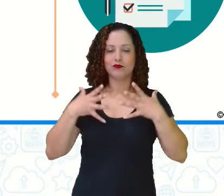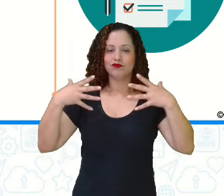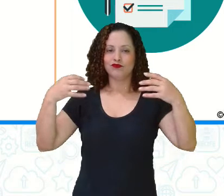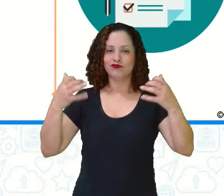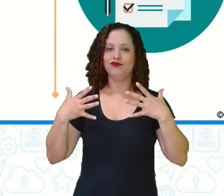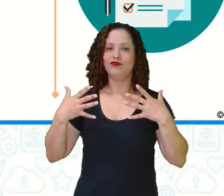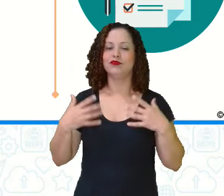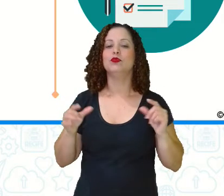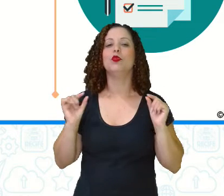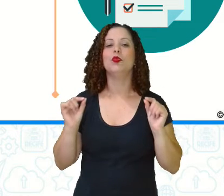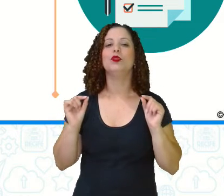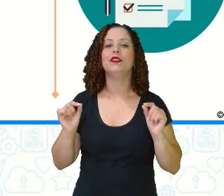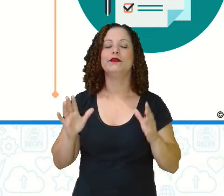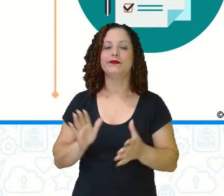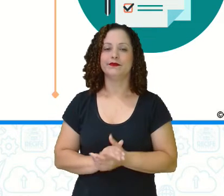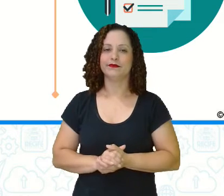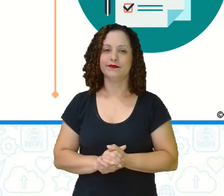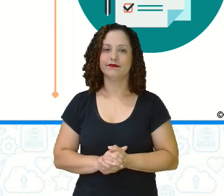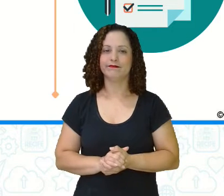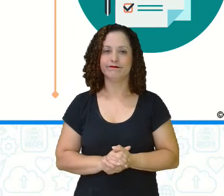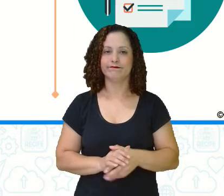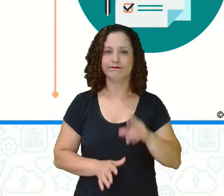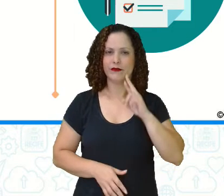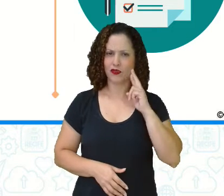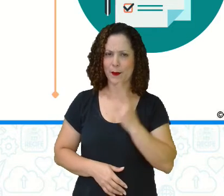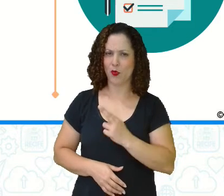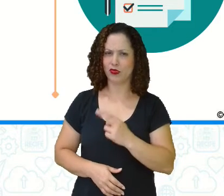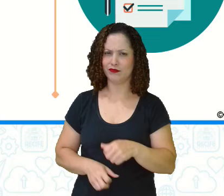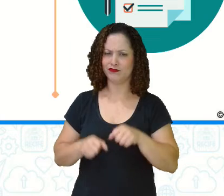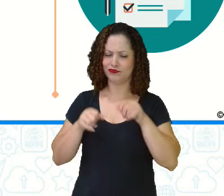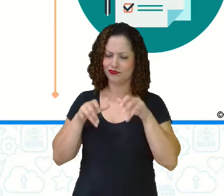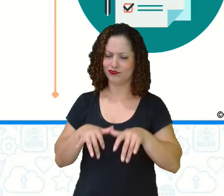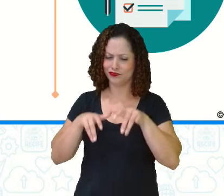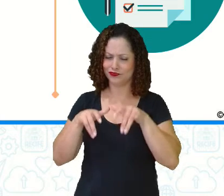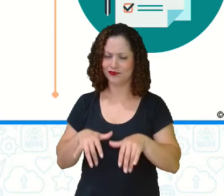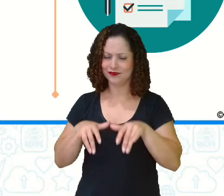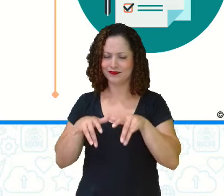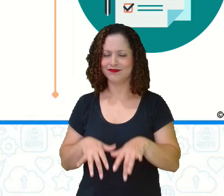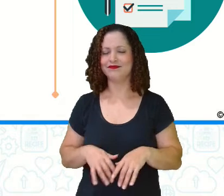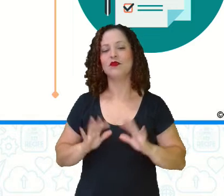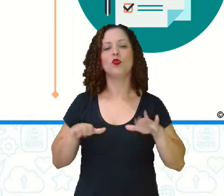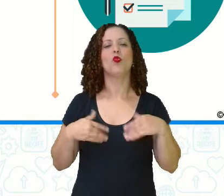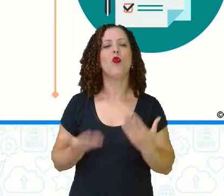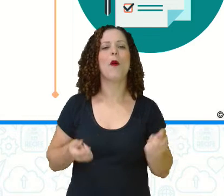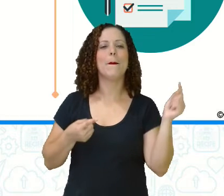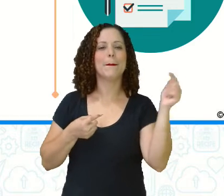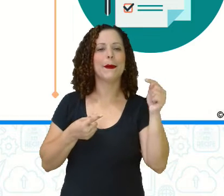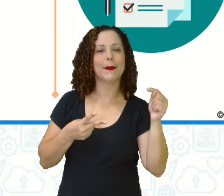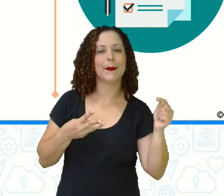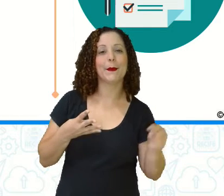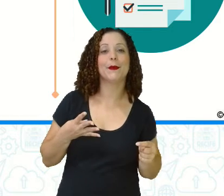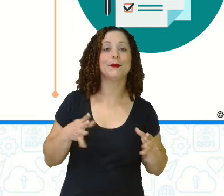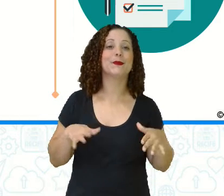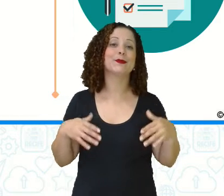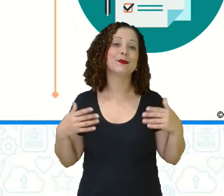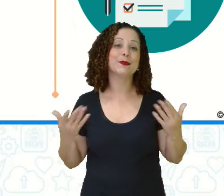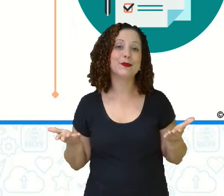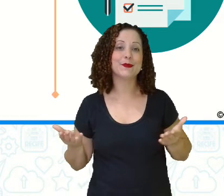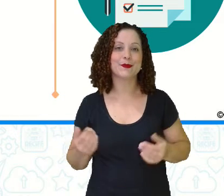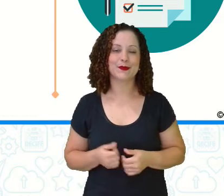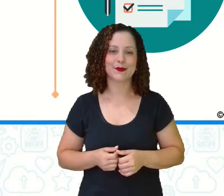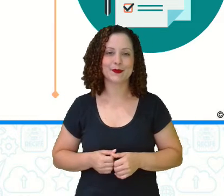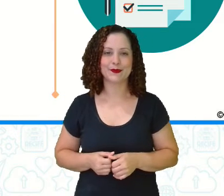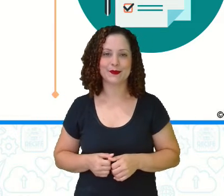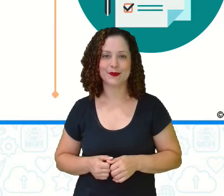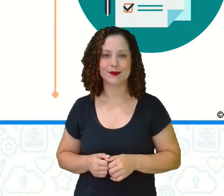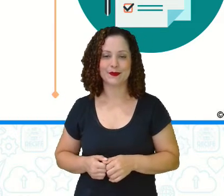Terra. Coloca pra gente aí no chat. Aí você basta colocar uma das letras, letra A, B, C ou D. Tá aí uma